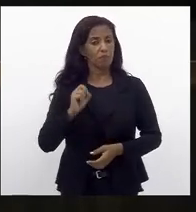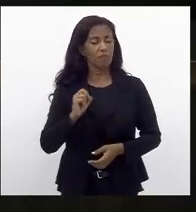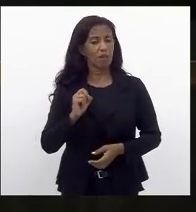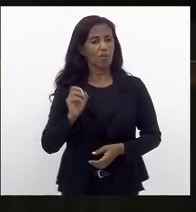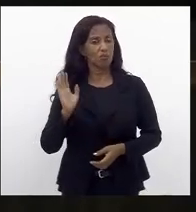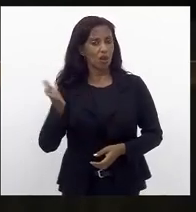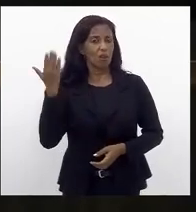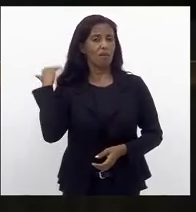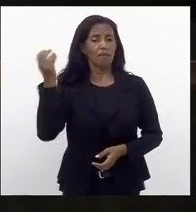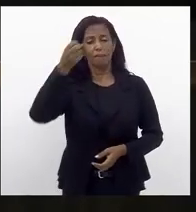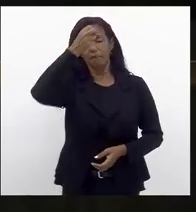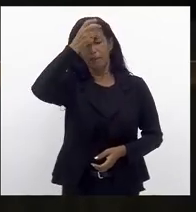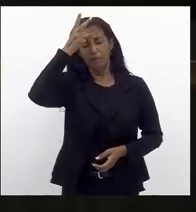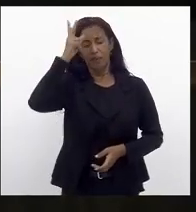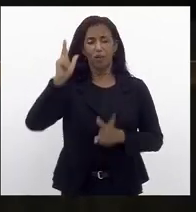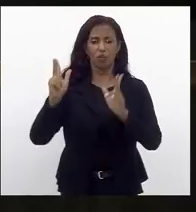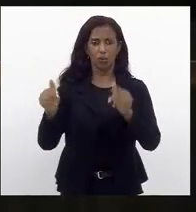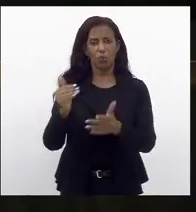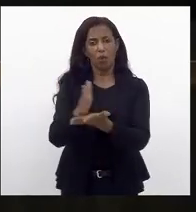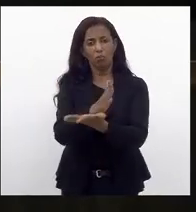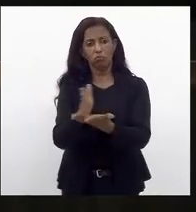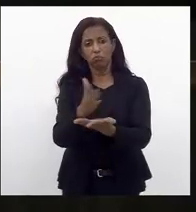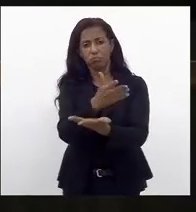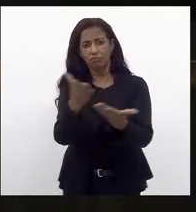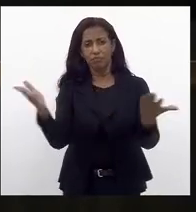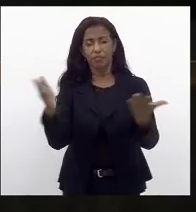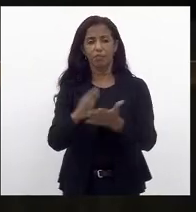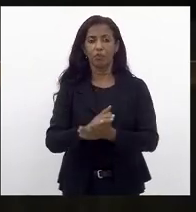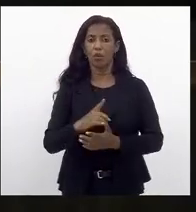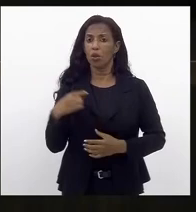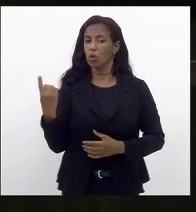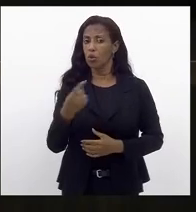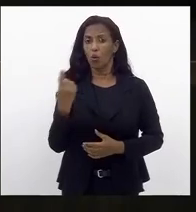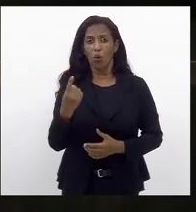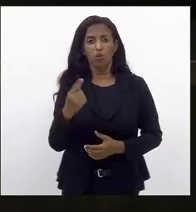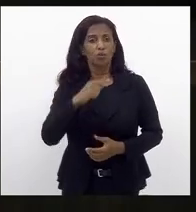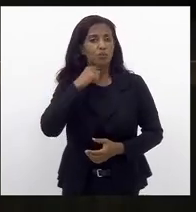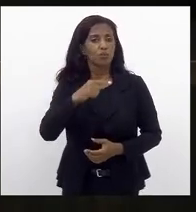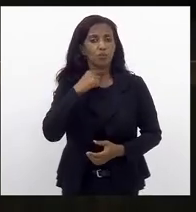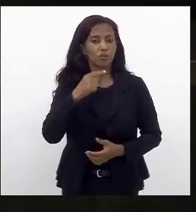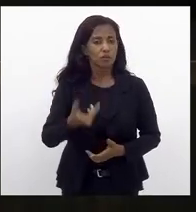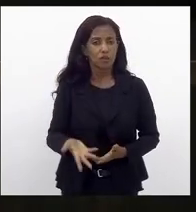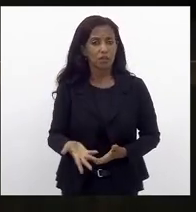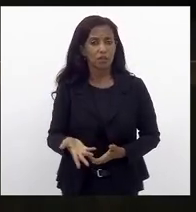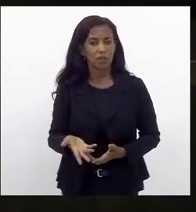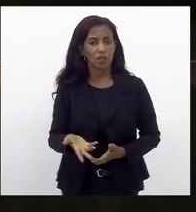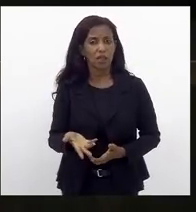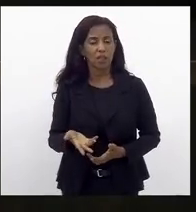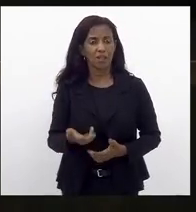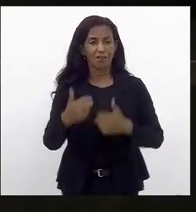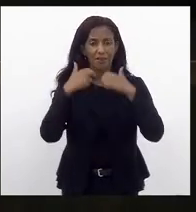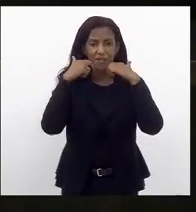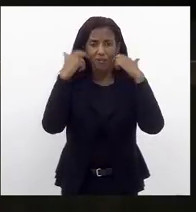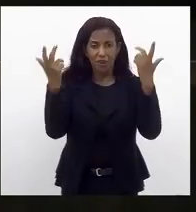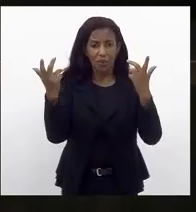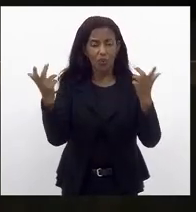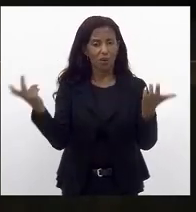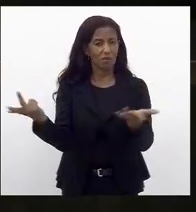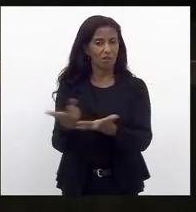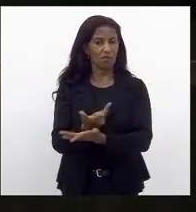Prefeito como muitos aqui nós vamos sair desse gargalo que nos envergonha